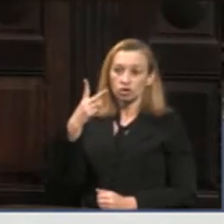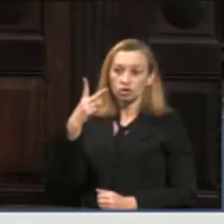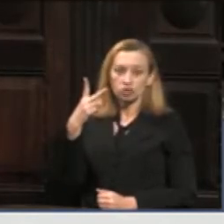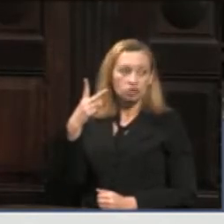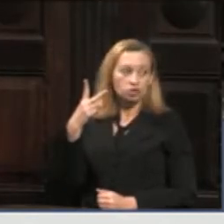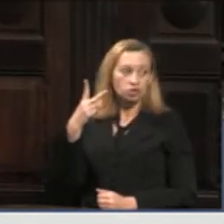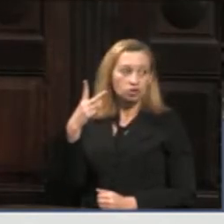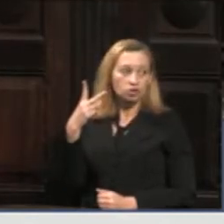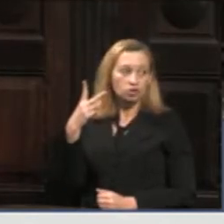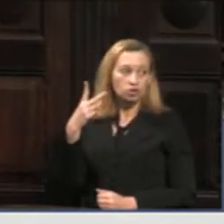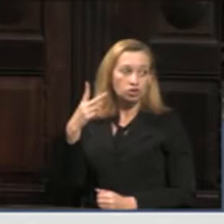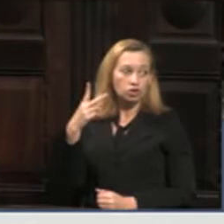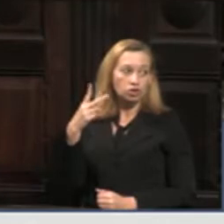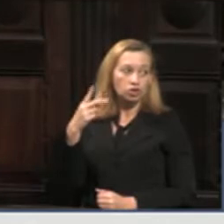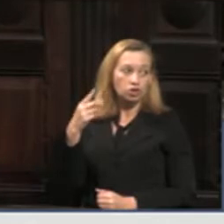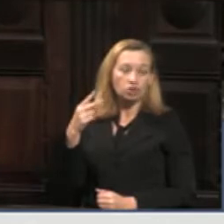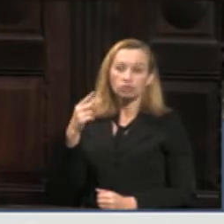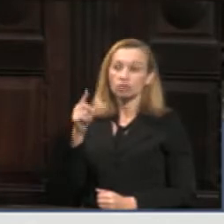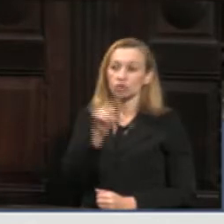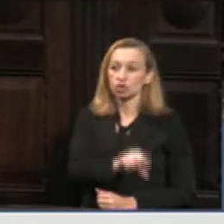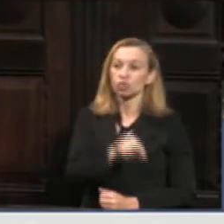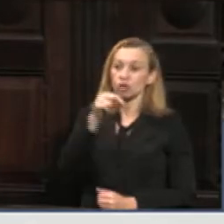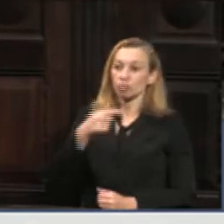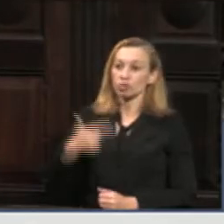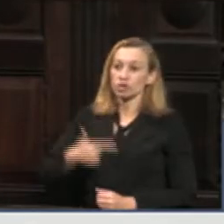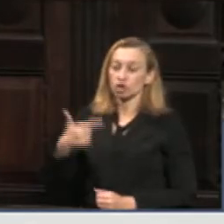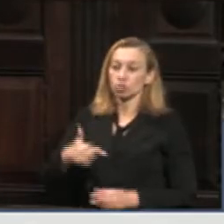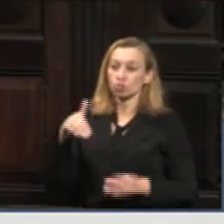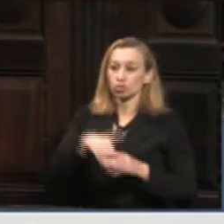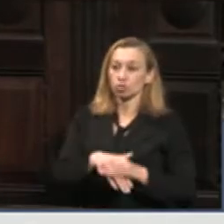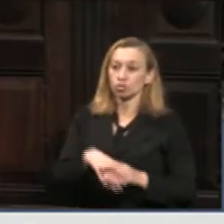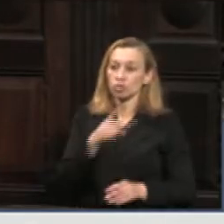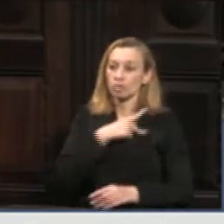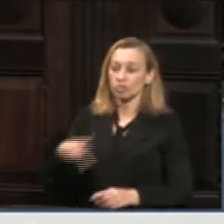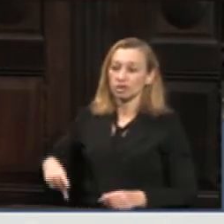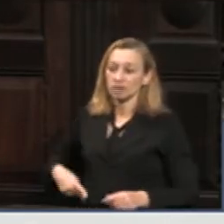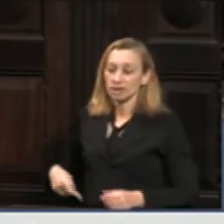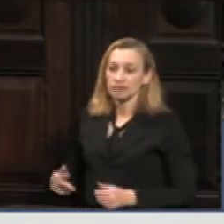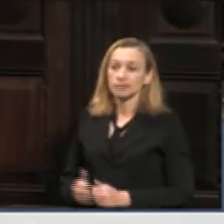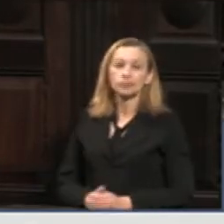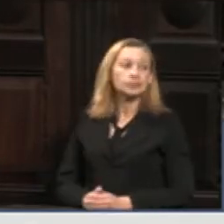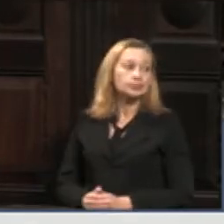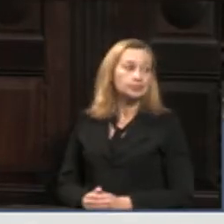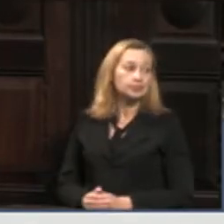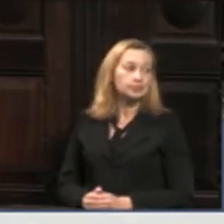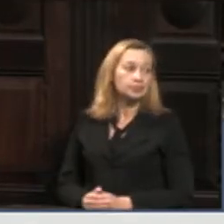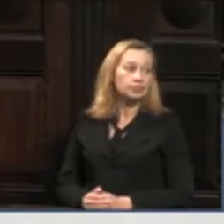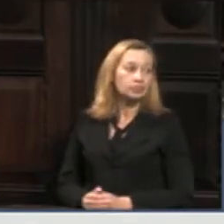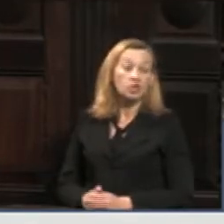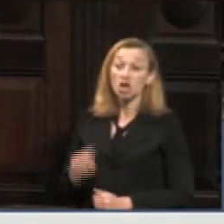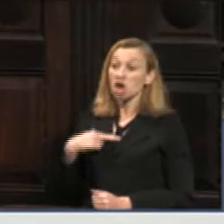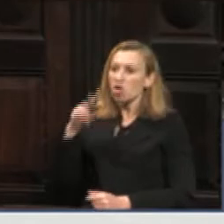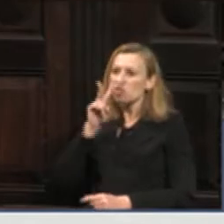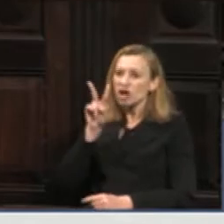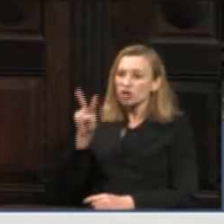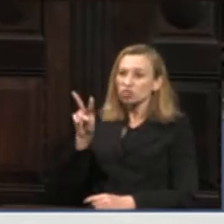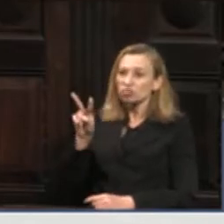que vão disputar o segundo turno para a presidência da República. E eu vejo